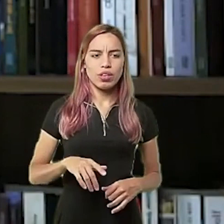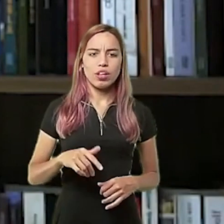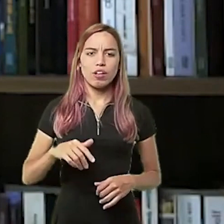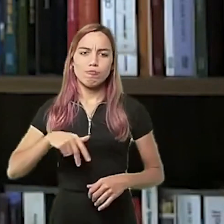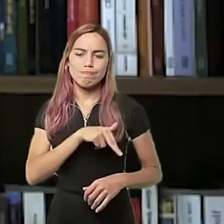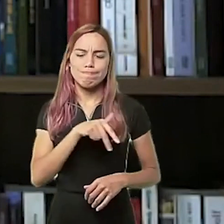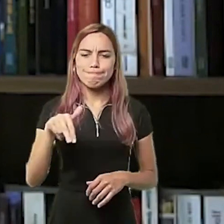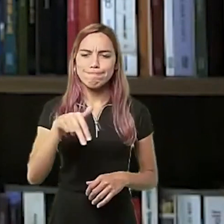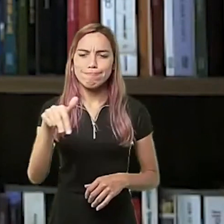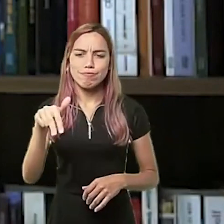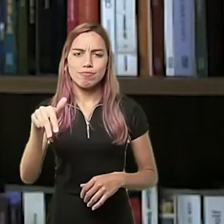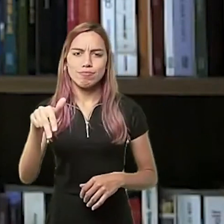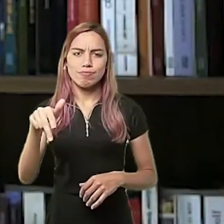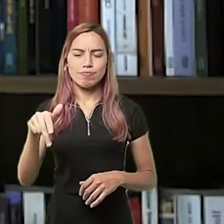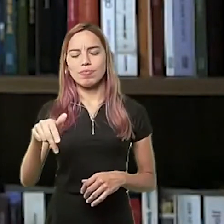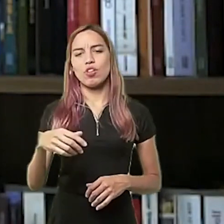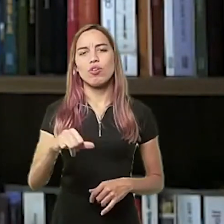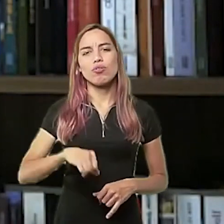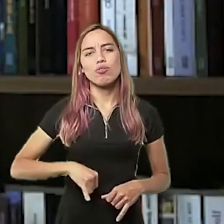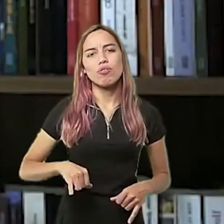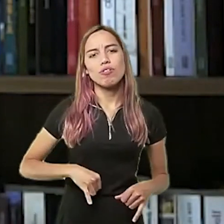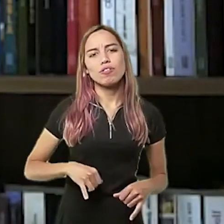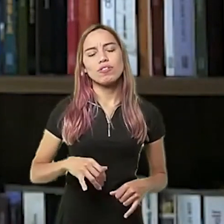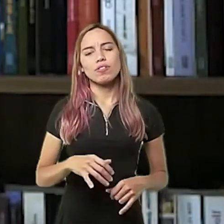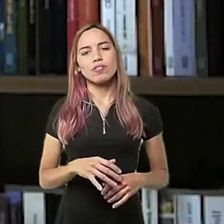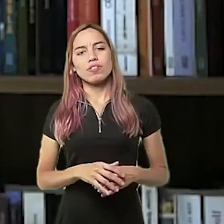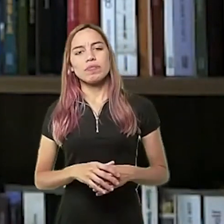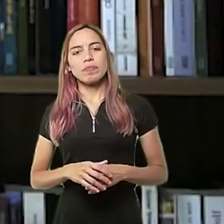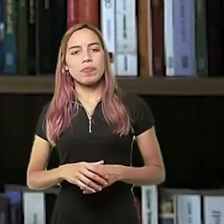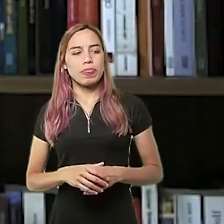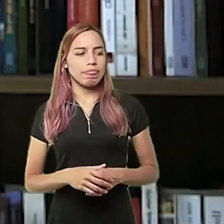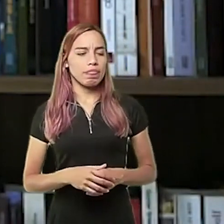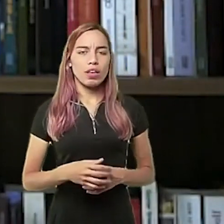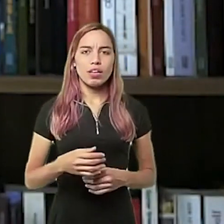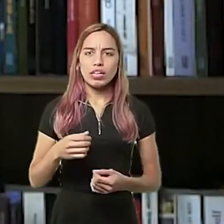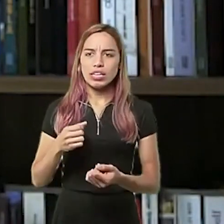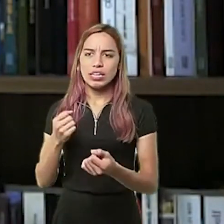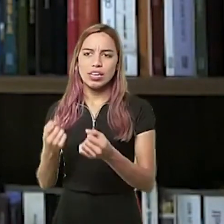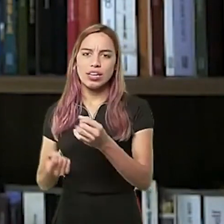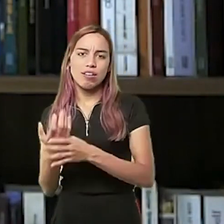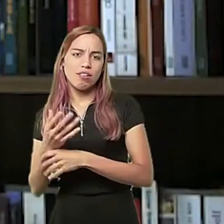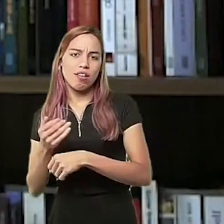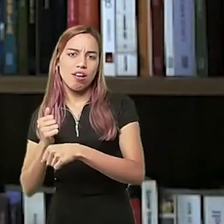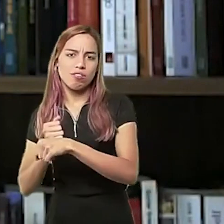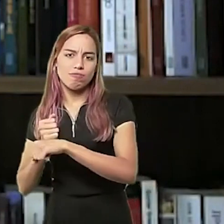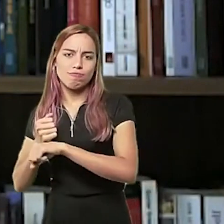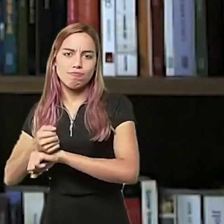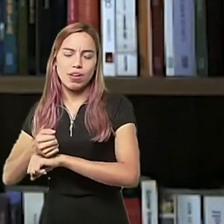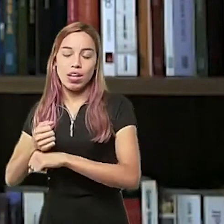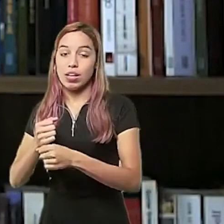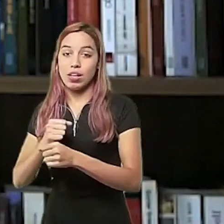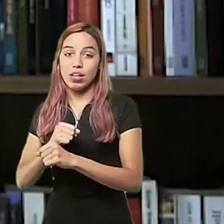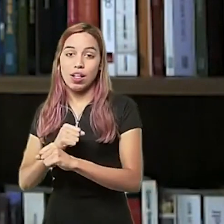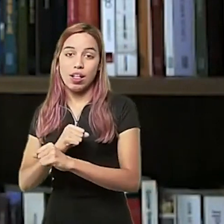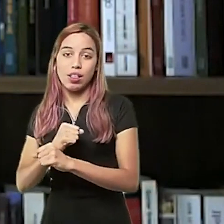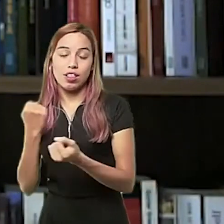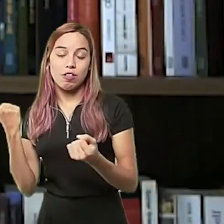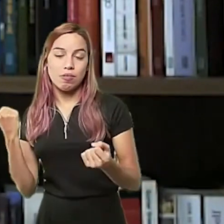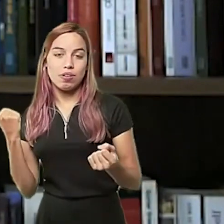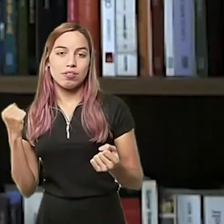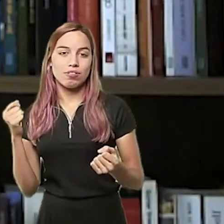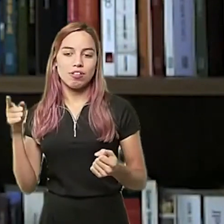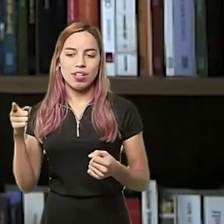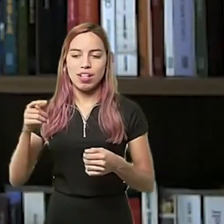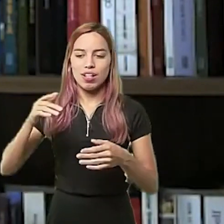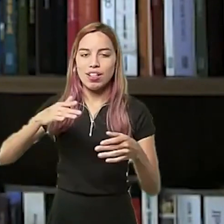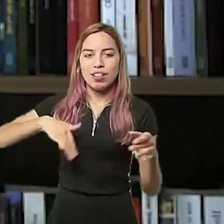odisseias, transpuseram muros e cercas, forjaram a liberdade nas entranhas do seu ventre. Nadaram por oceanos,